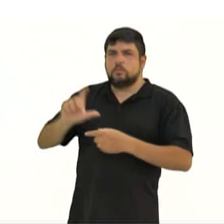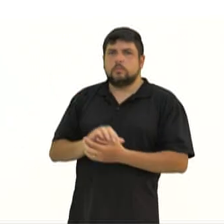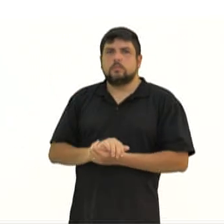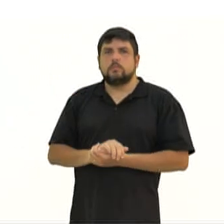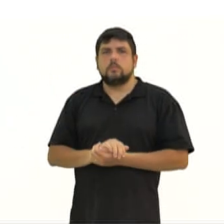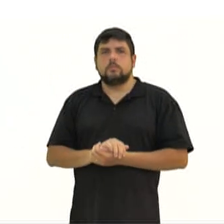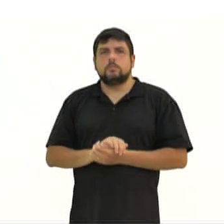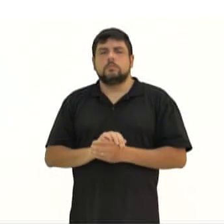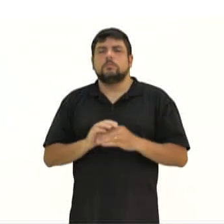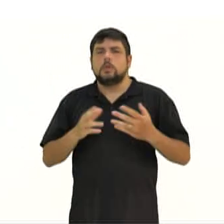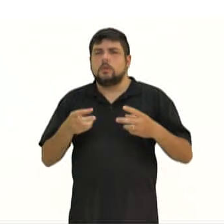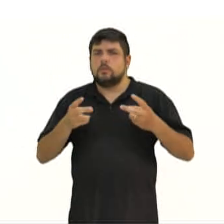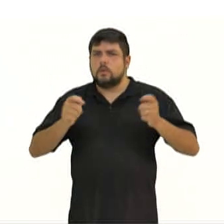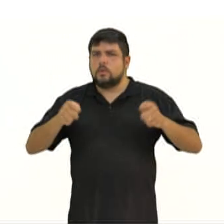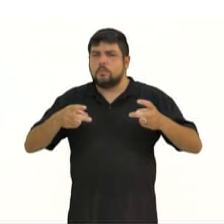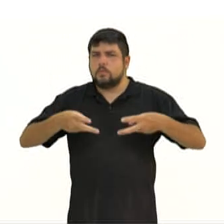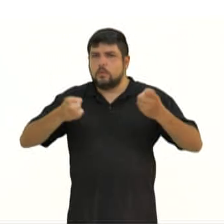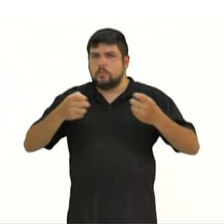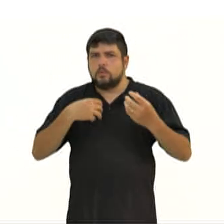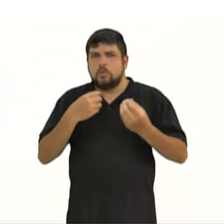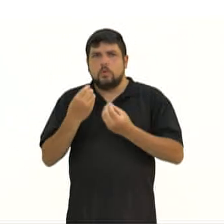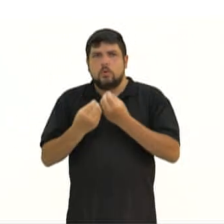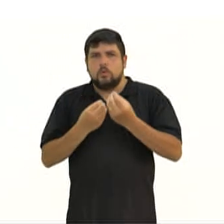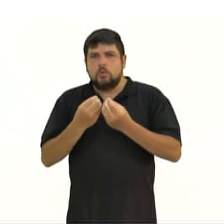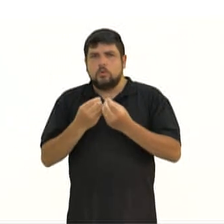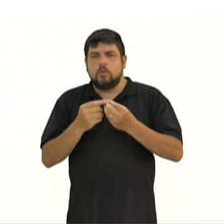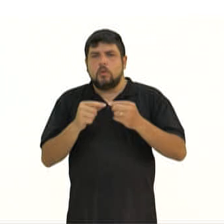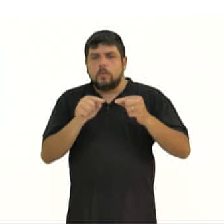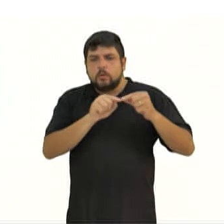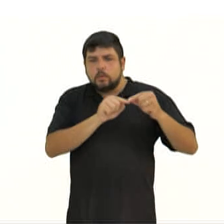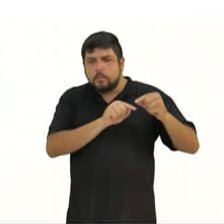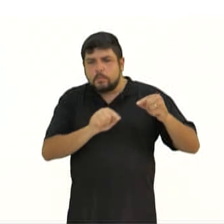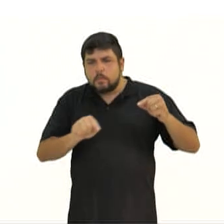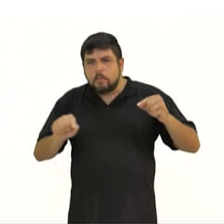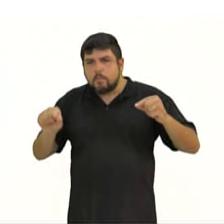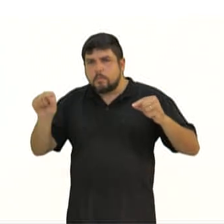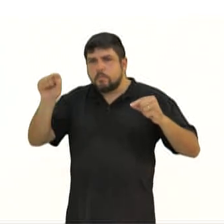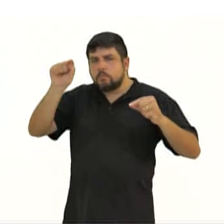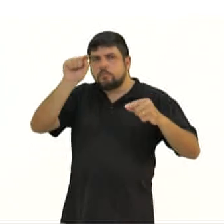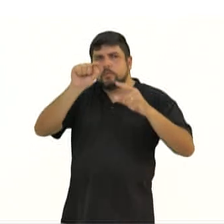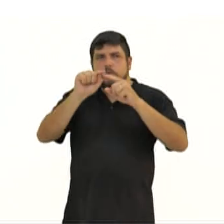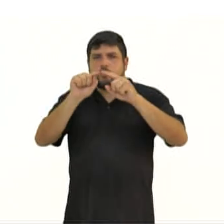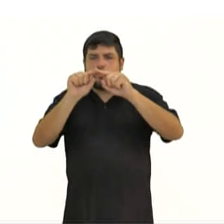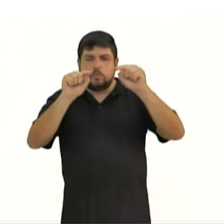consigo observar pelas as setas que indicam o sentido aonde